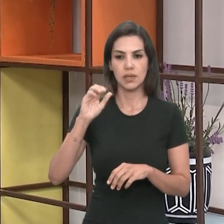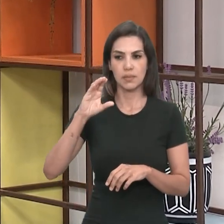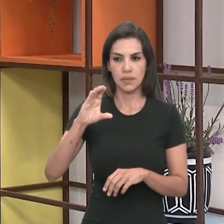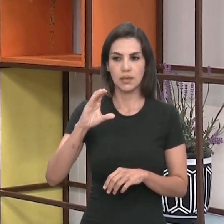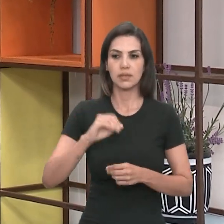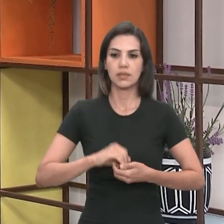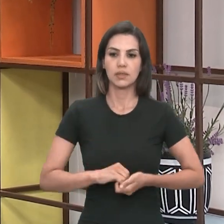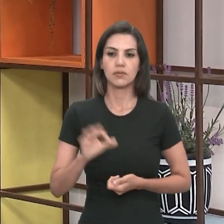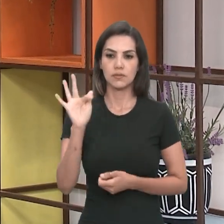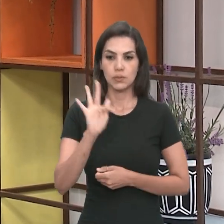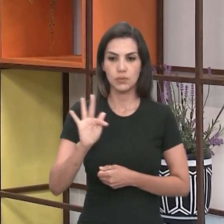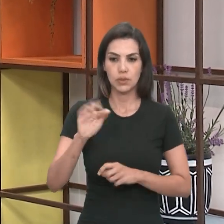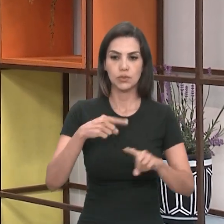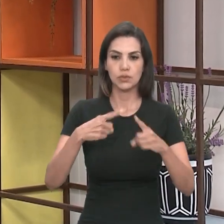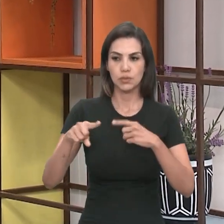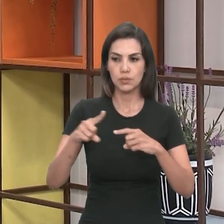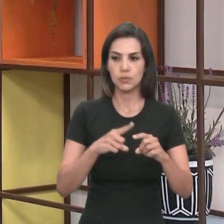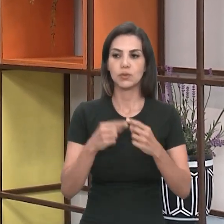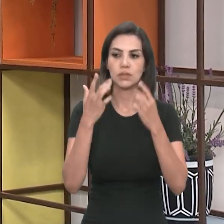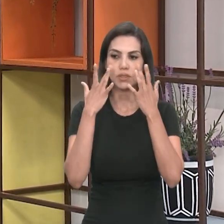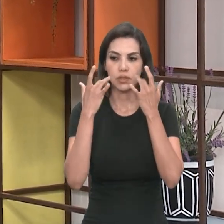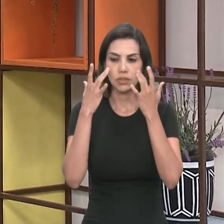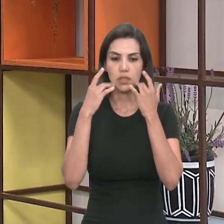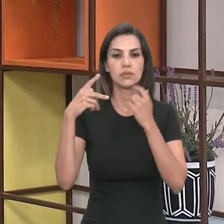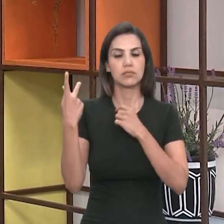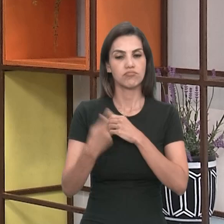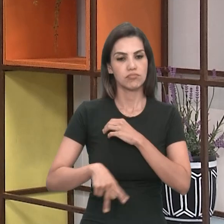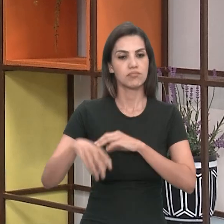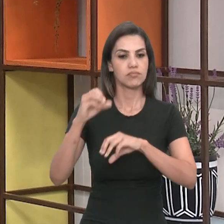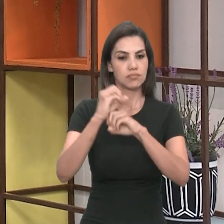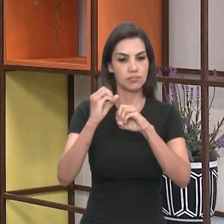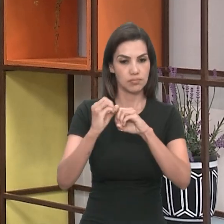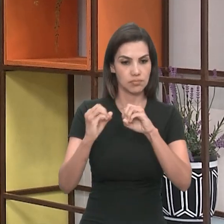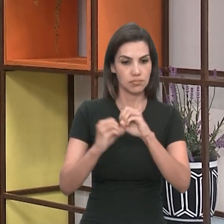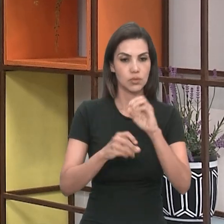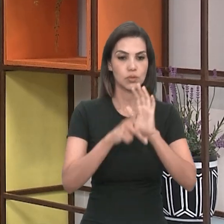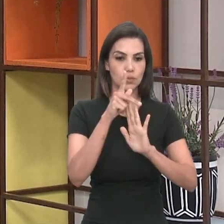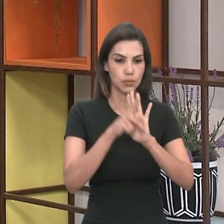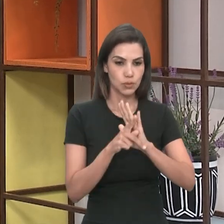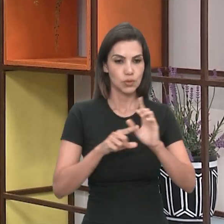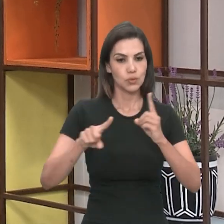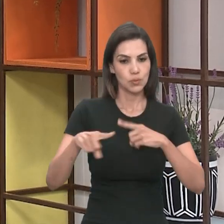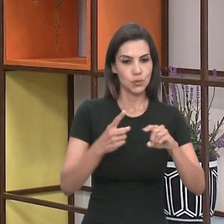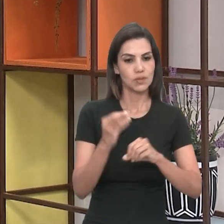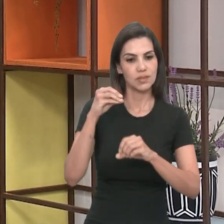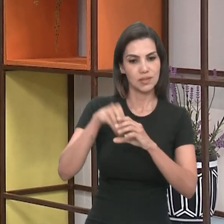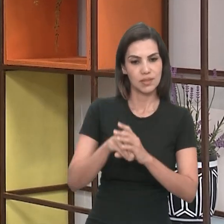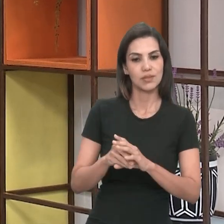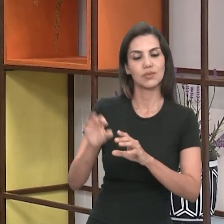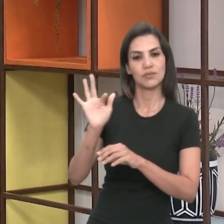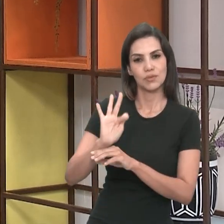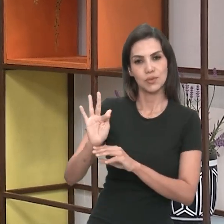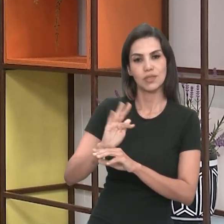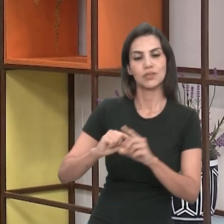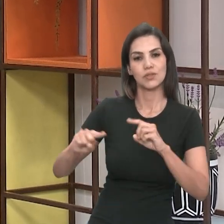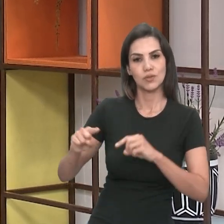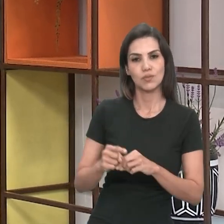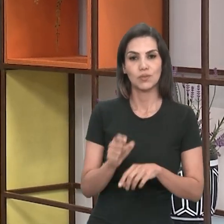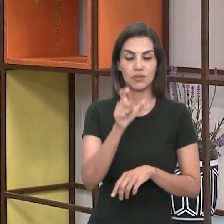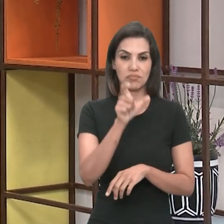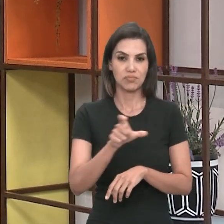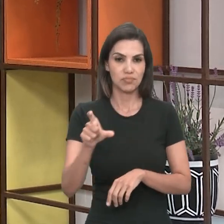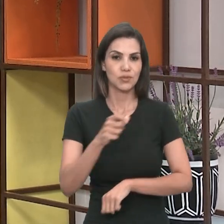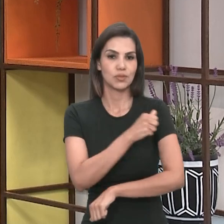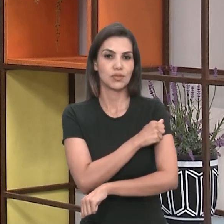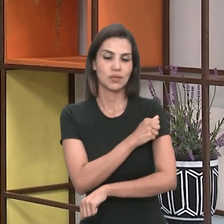UFG, principalmente o projeto Música na Escola de Música. Quem mostra pra gente são os alunos de jornalismo da Faculdade de